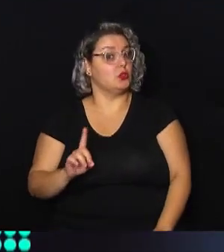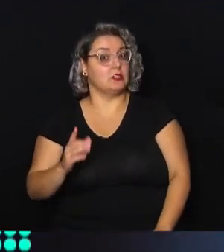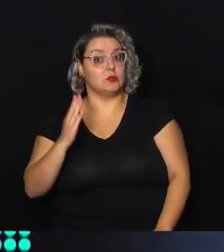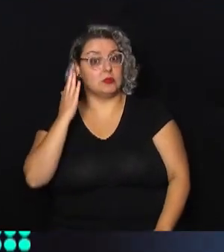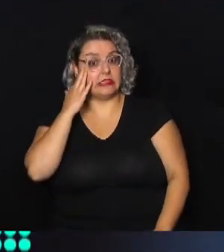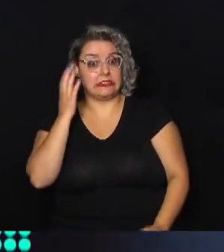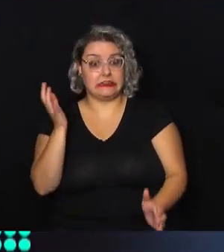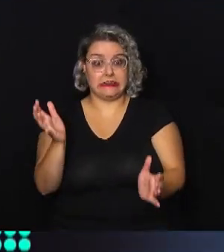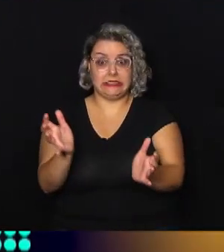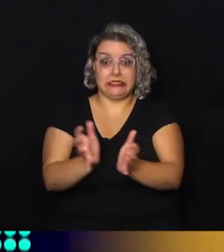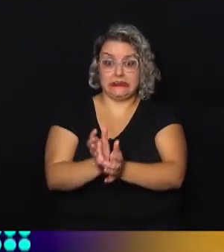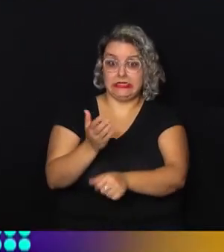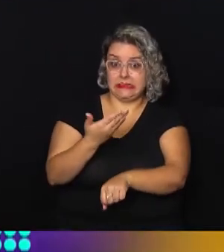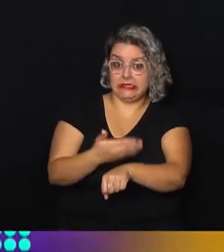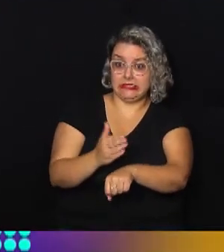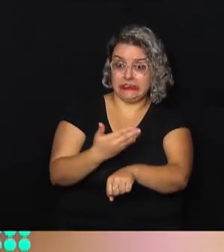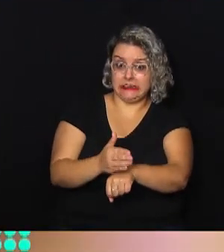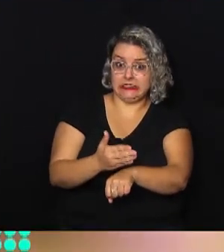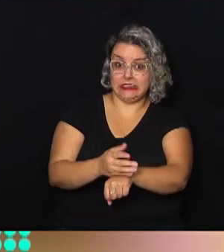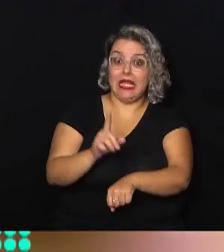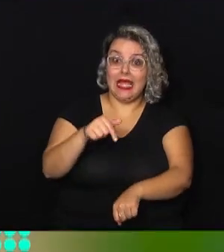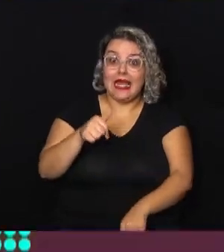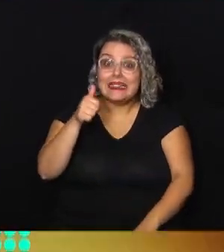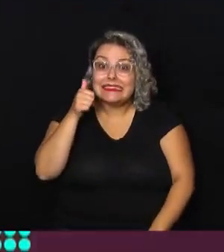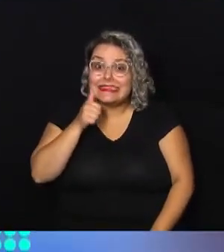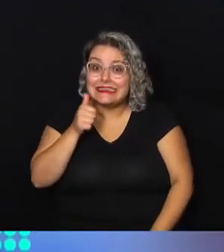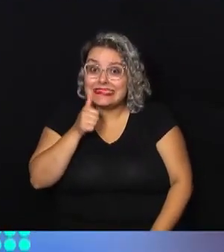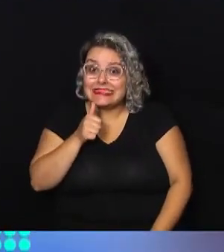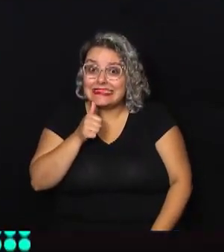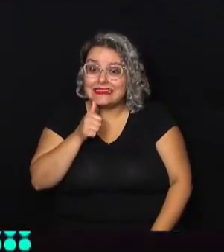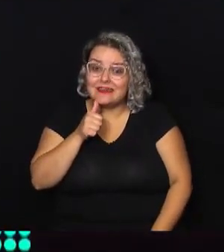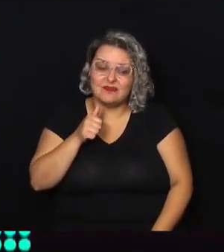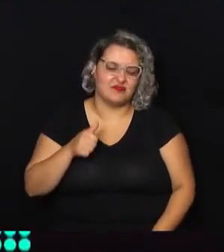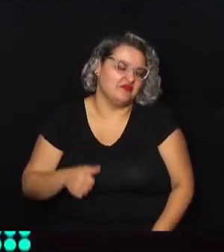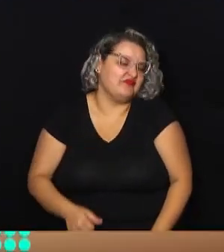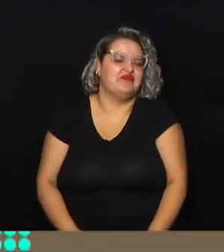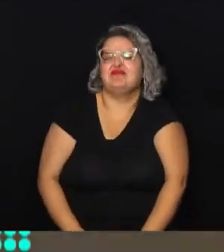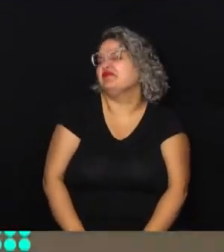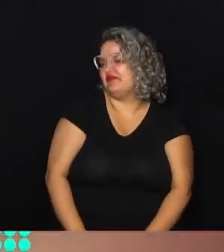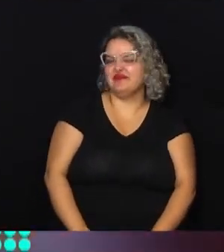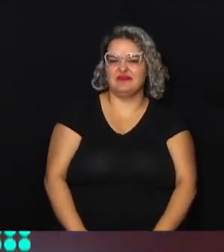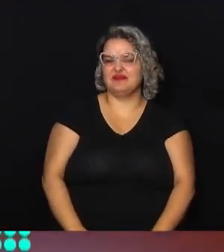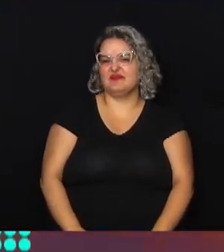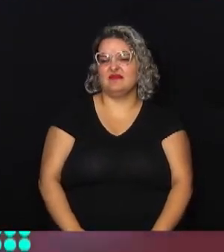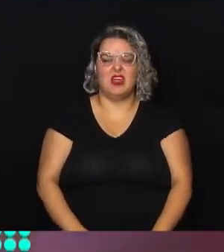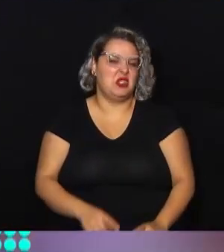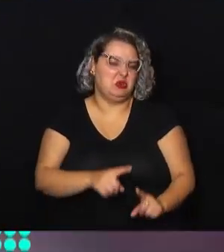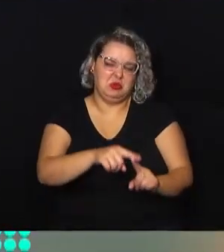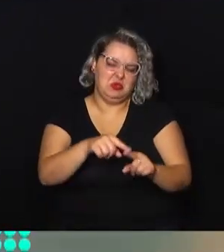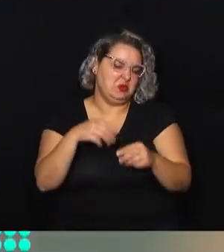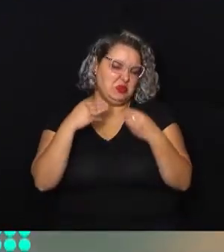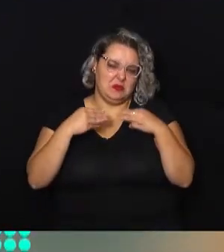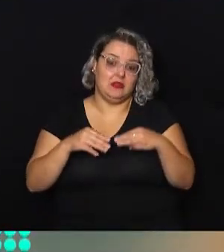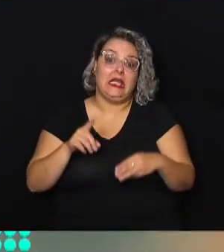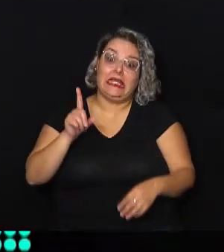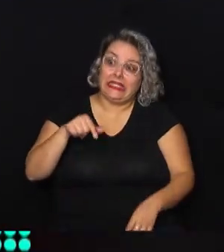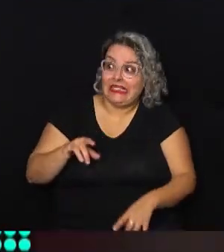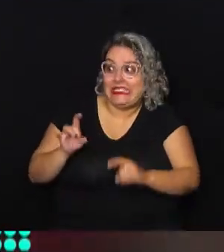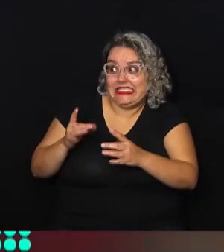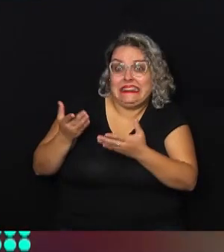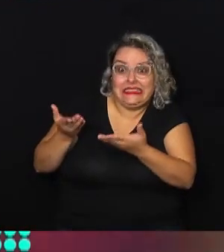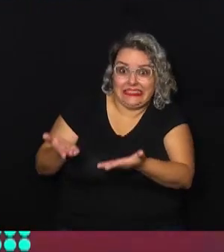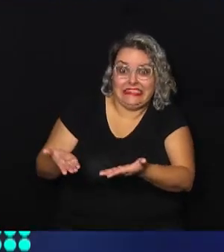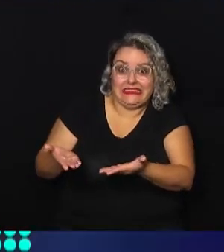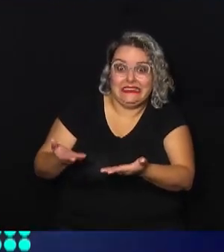que iria treinar era de meninas, e elas não estavam nem aí para o gênero musical, que é a sua especialidade. Como